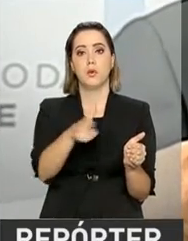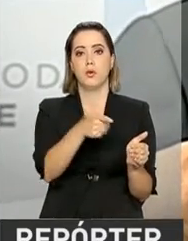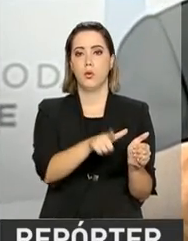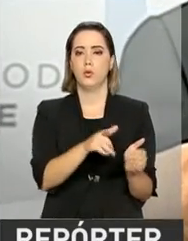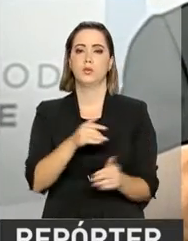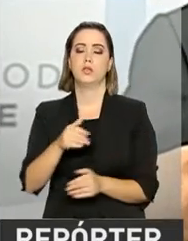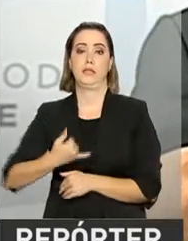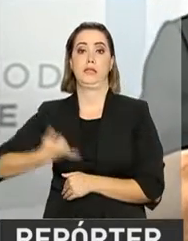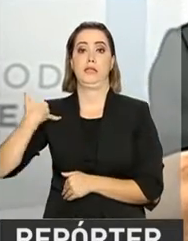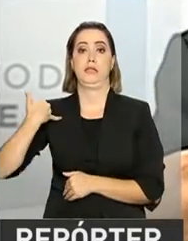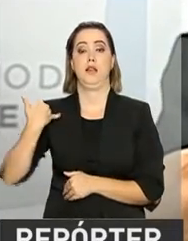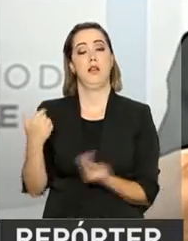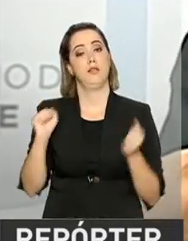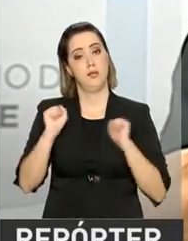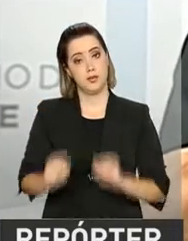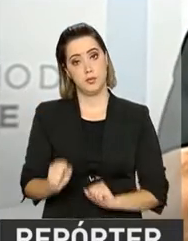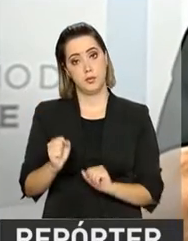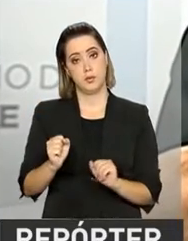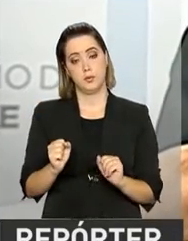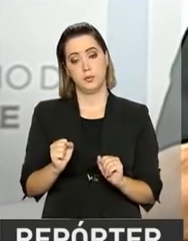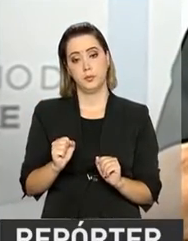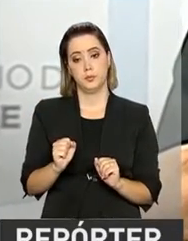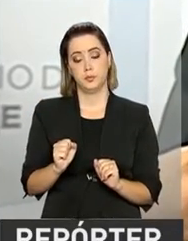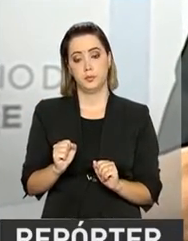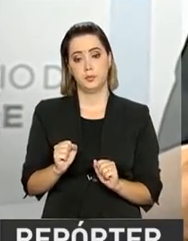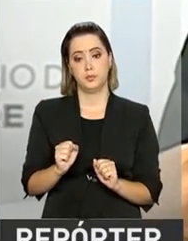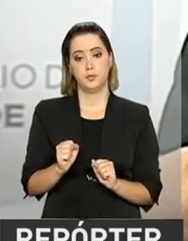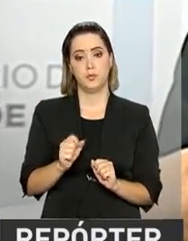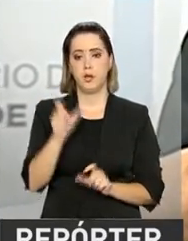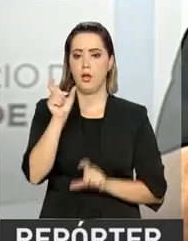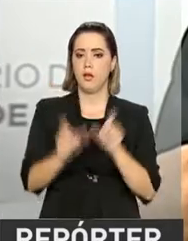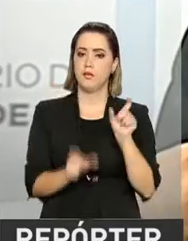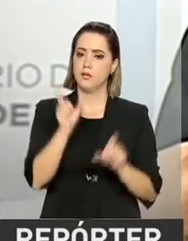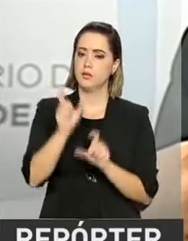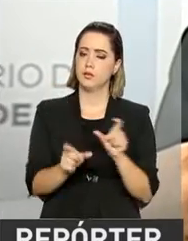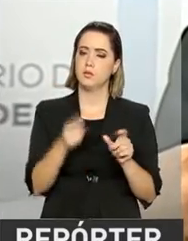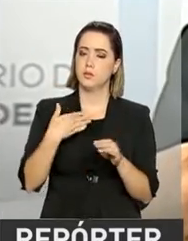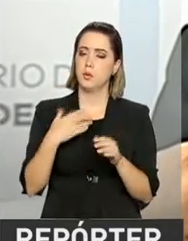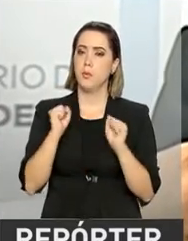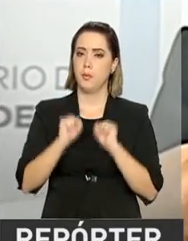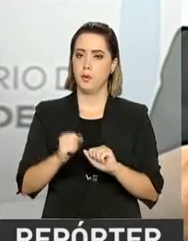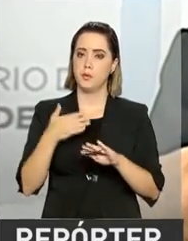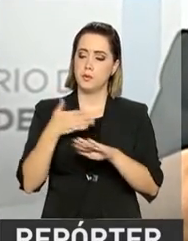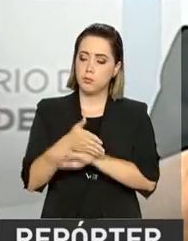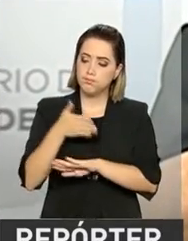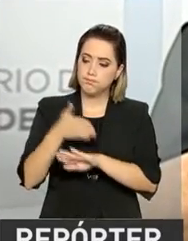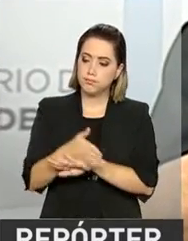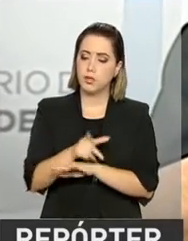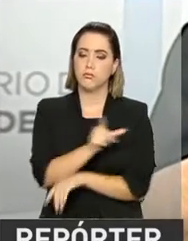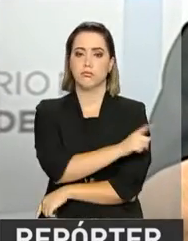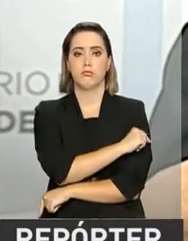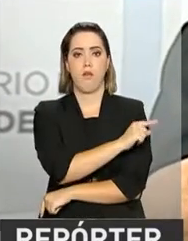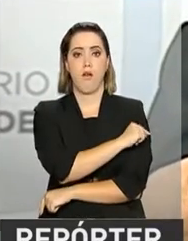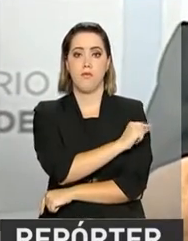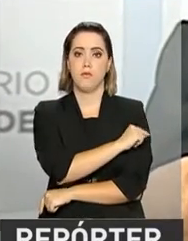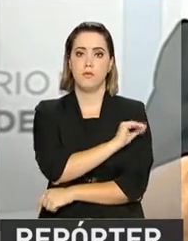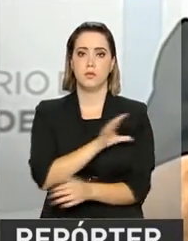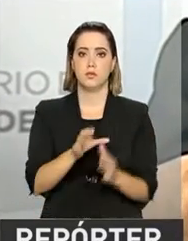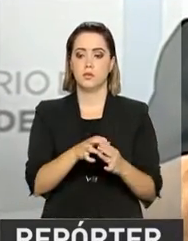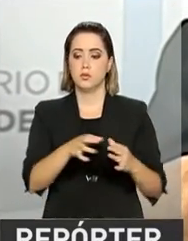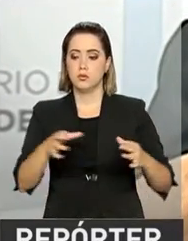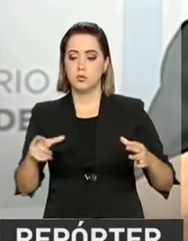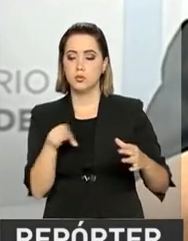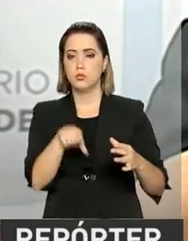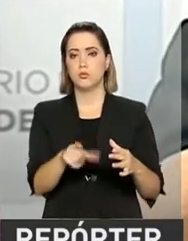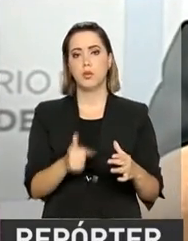etárias e permitindo que as pessoas possam se vacinar numa faixa de tempo mais